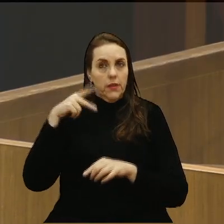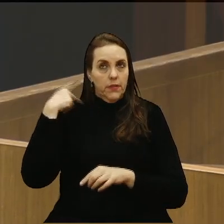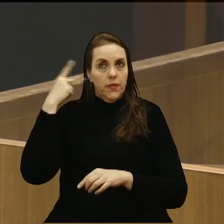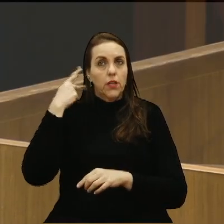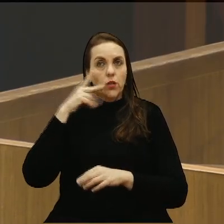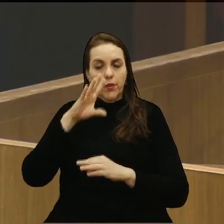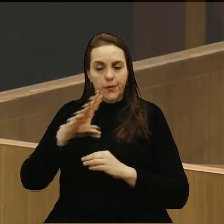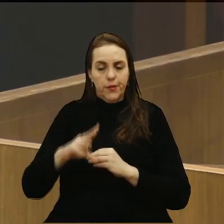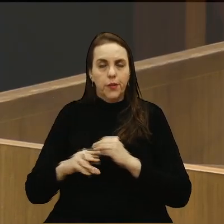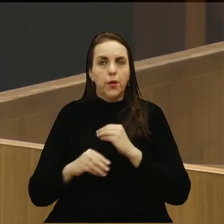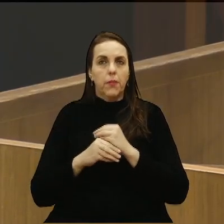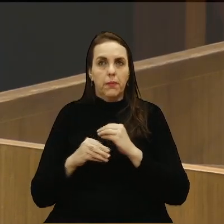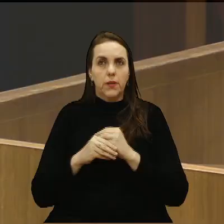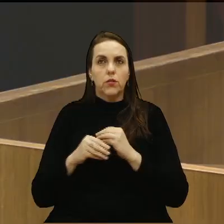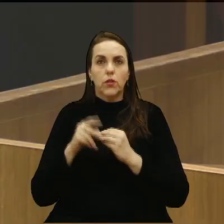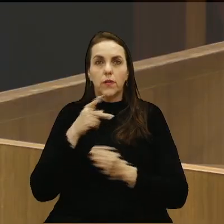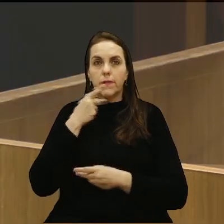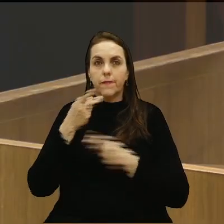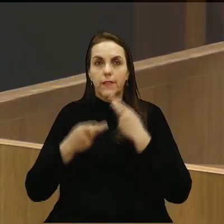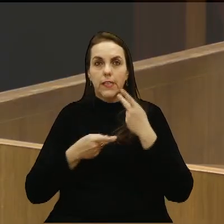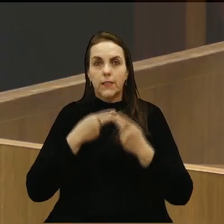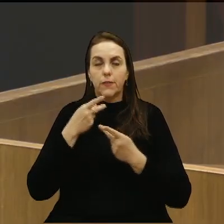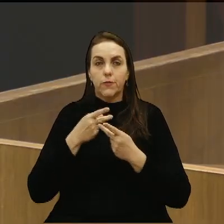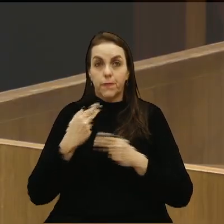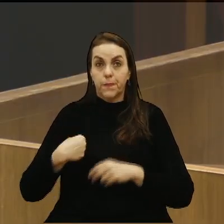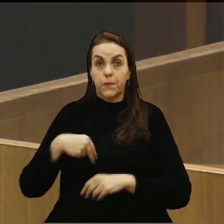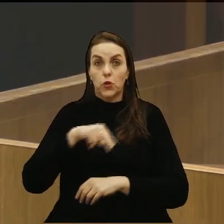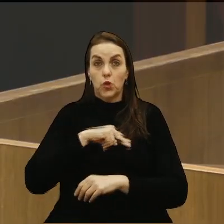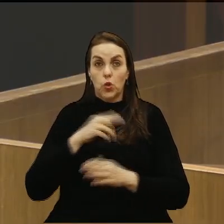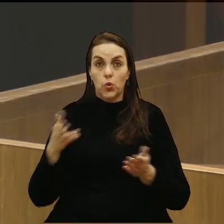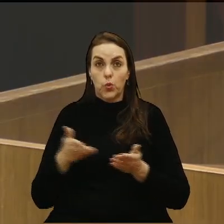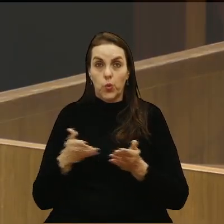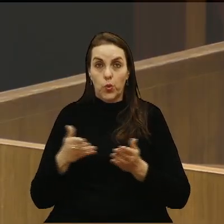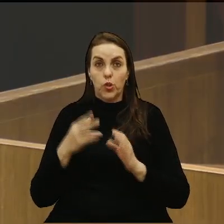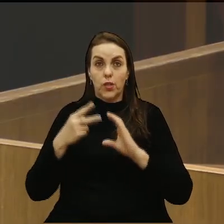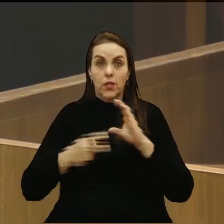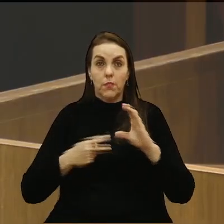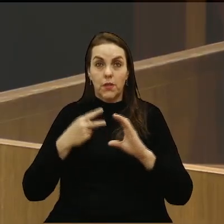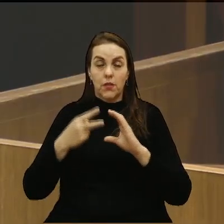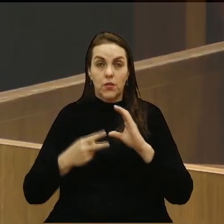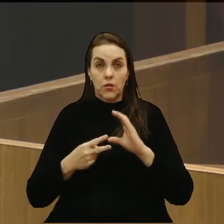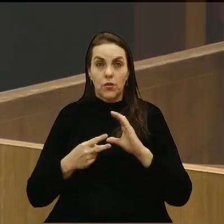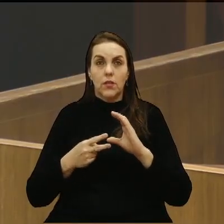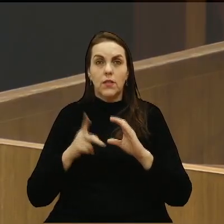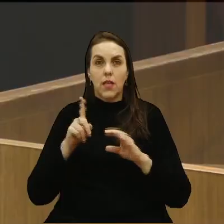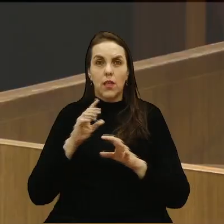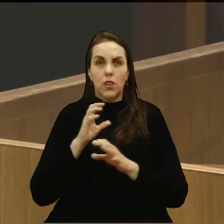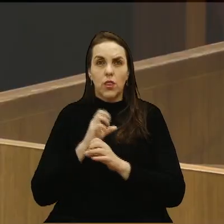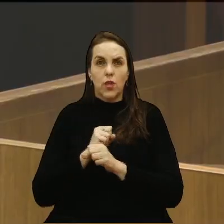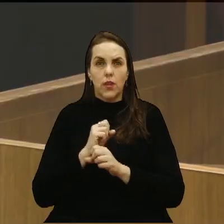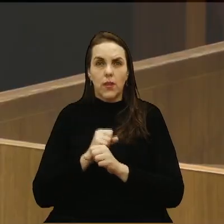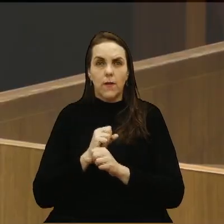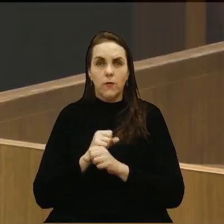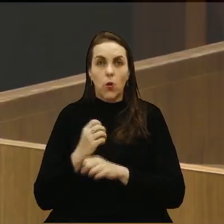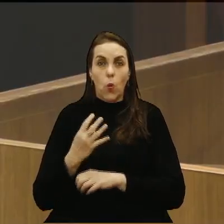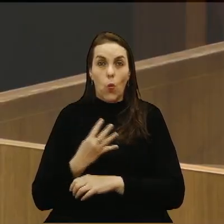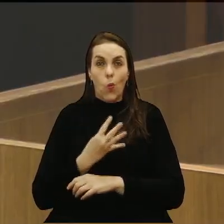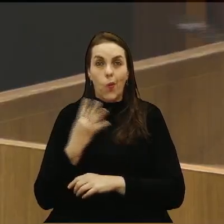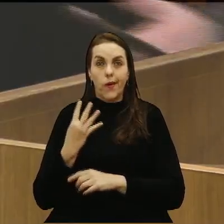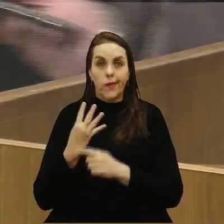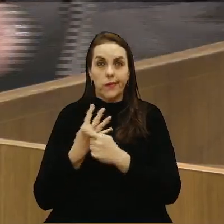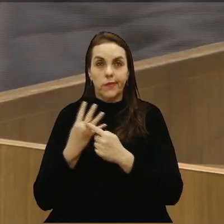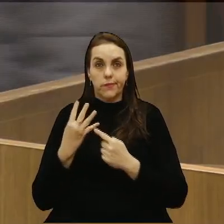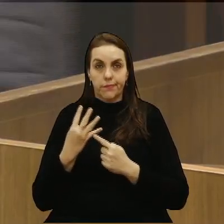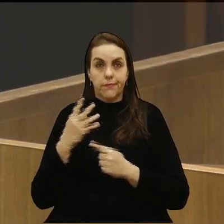também fez uma fala, falando que nós hoje, na Câmara de Vereadores, nós somos em 4